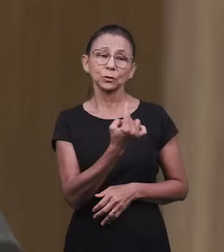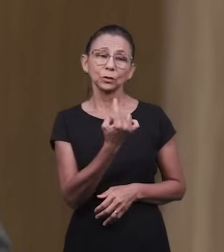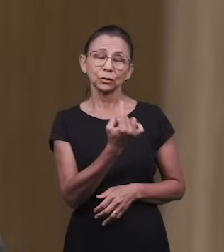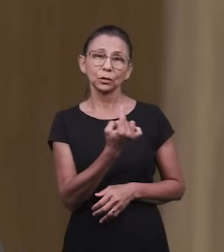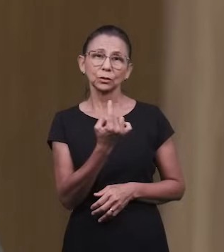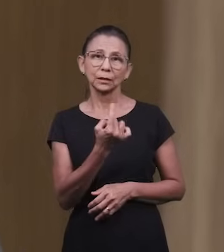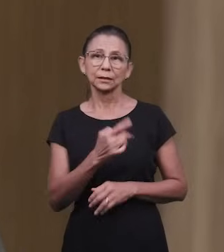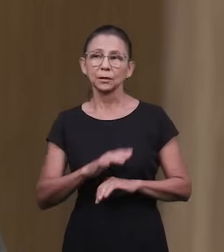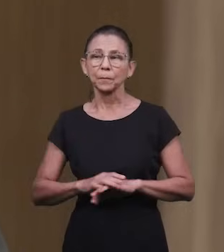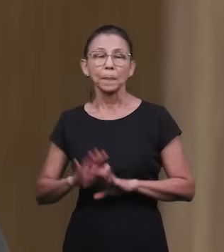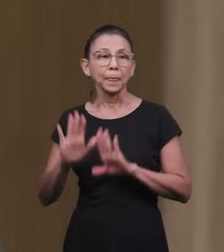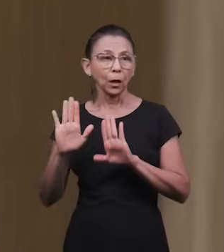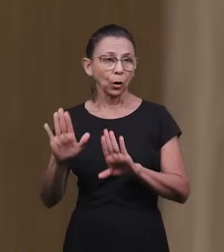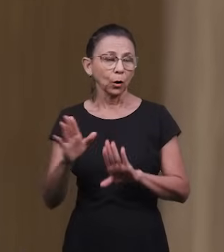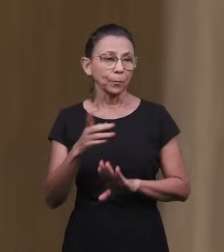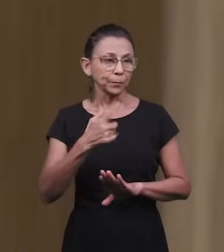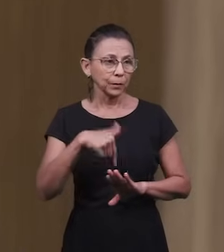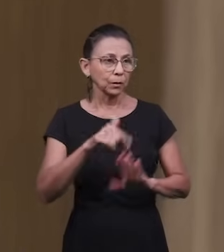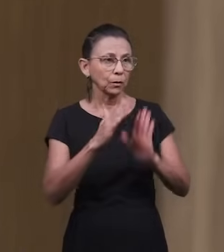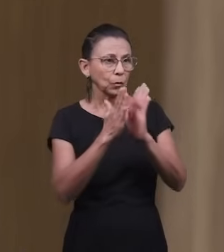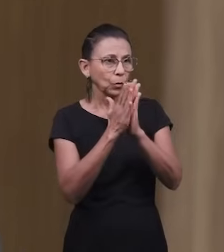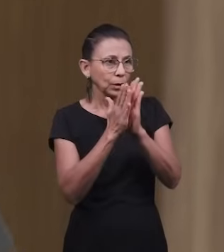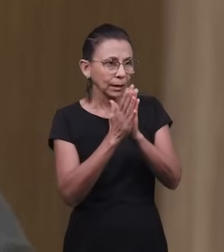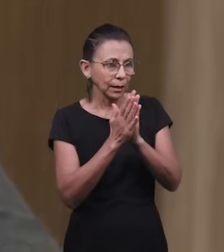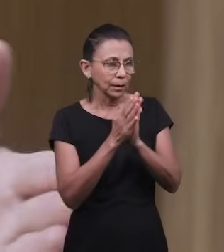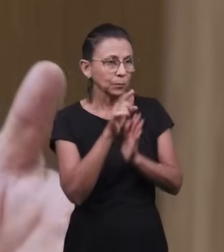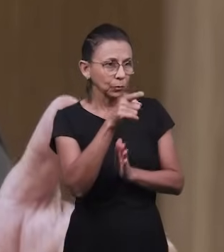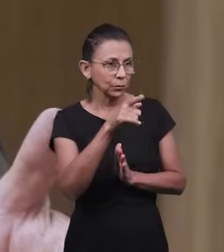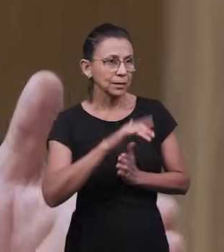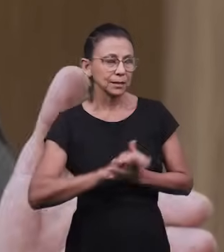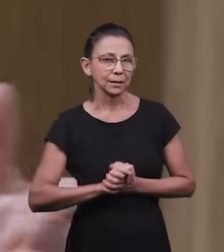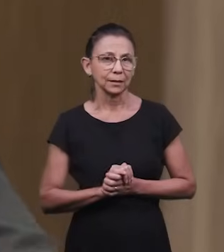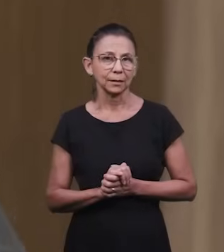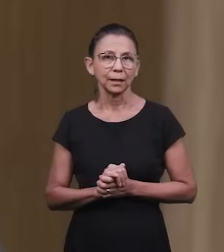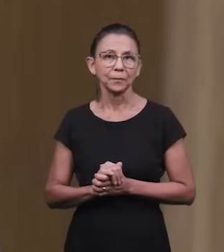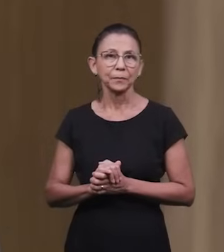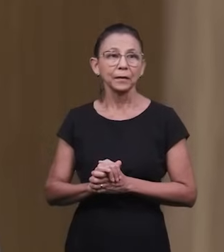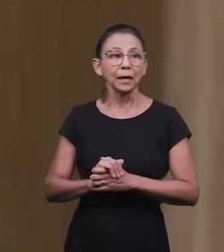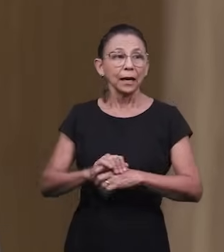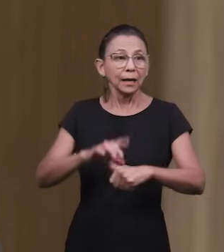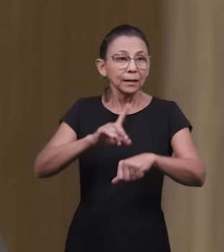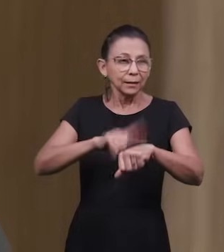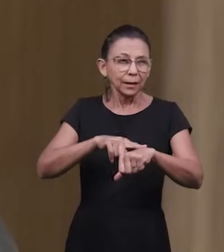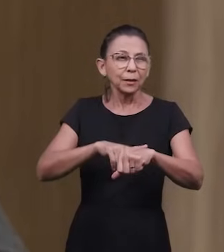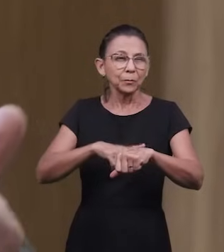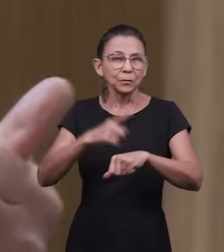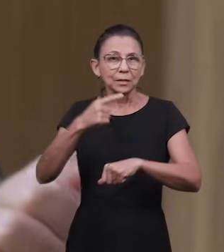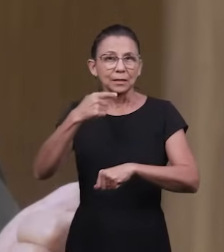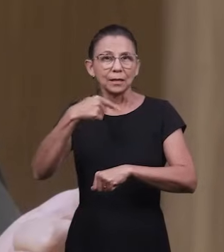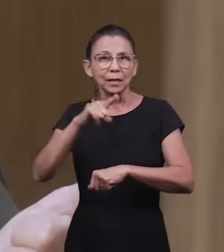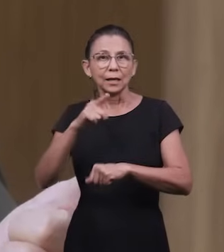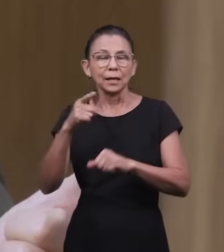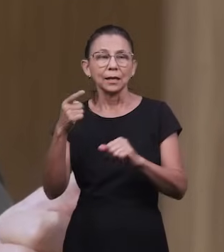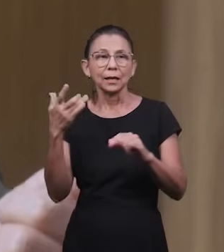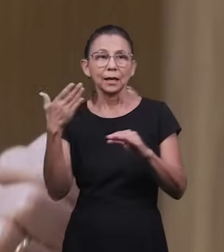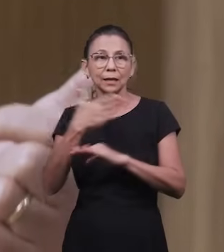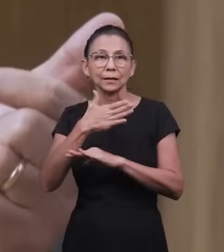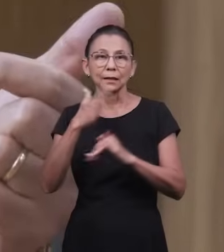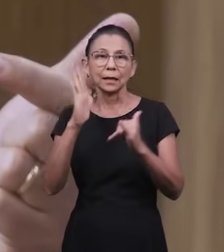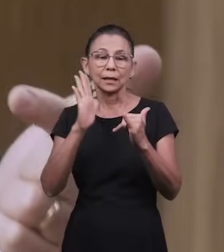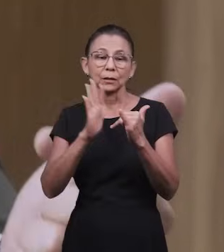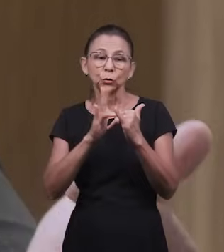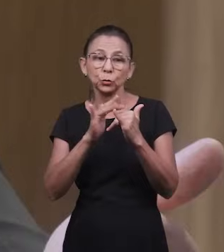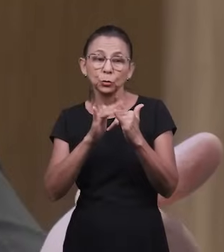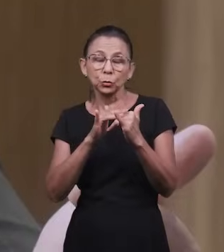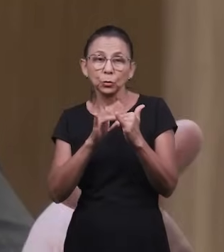eu faço um convite assim, olha, eu vou terminar de orar por você, entra lá, assiste o culto, você vai ouvir uma palavra, você vai